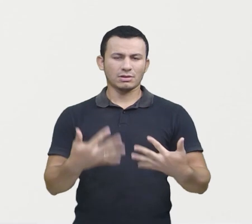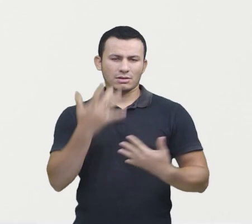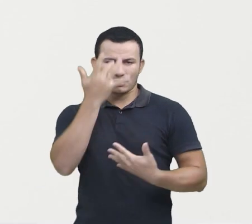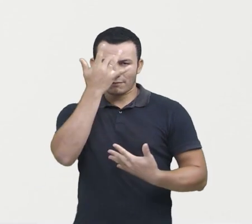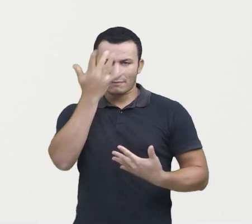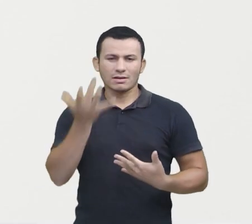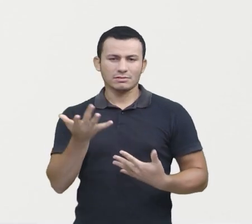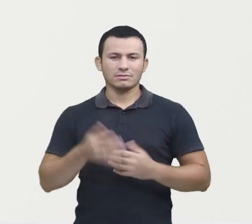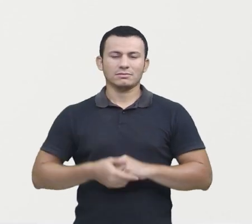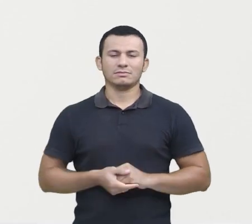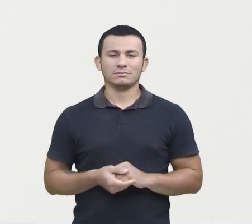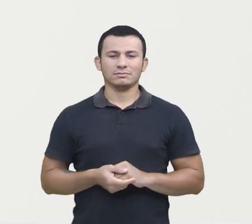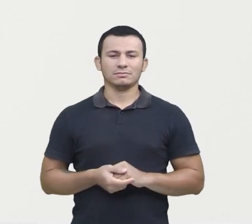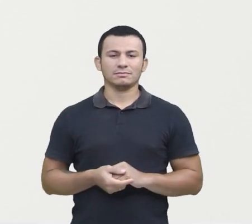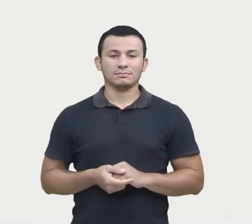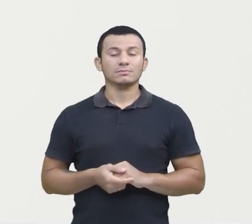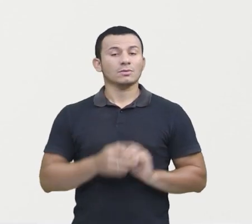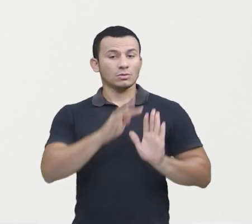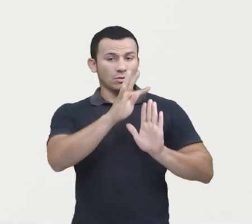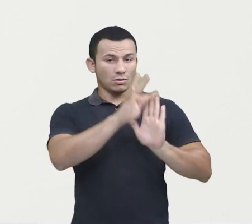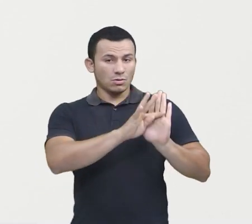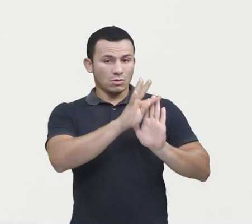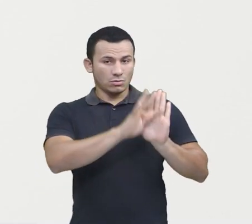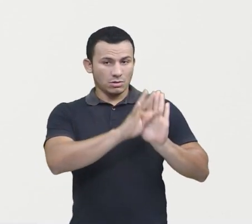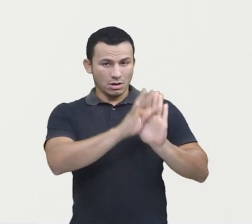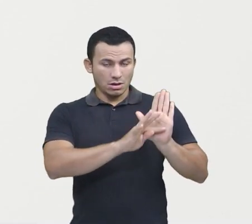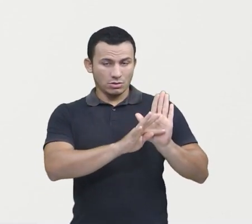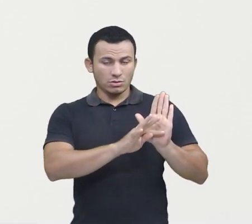Vamos ler? Os textos